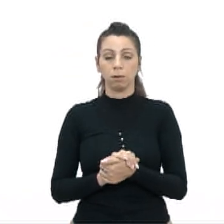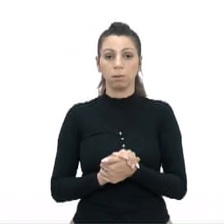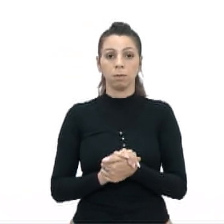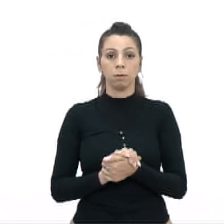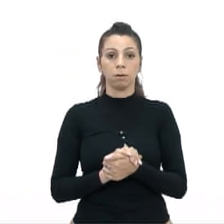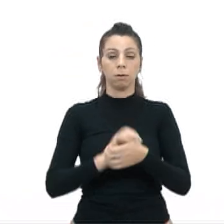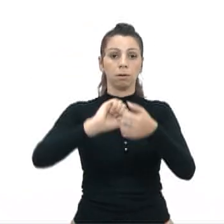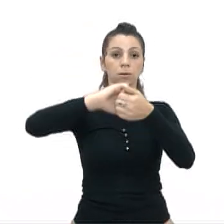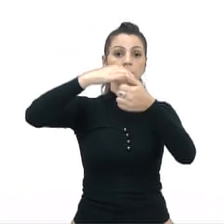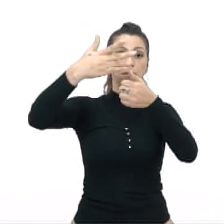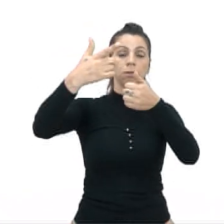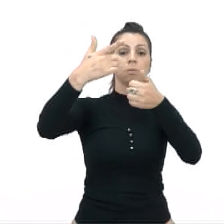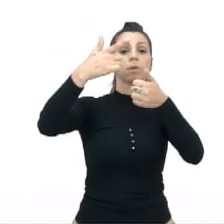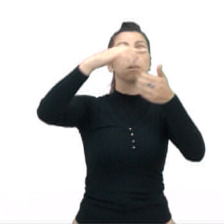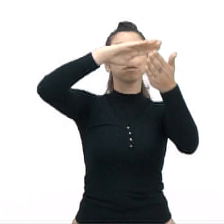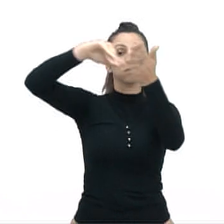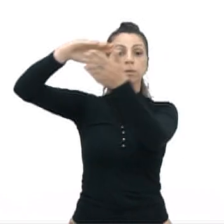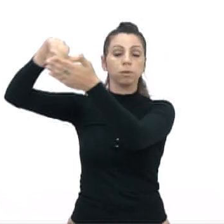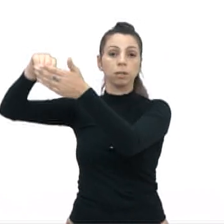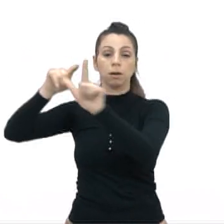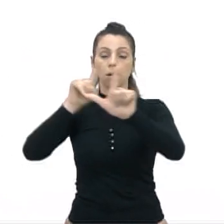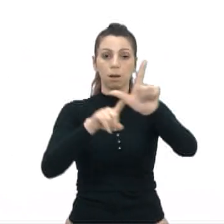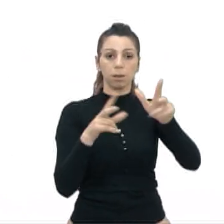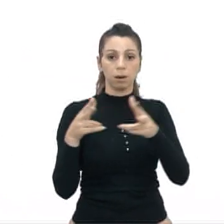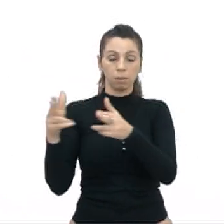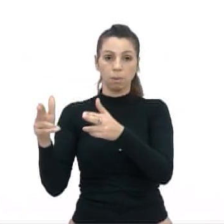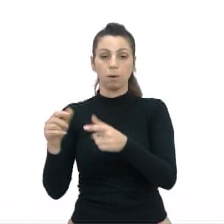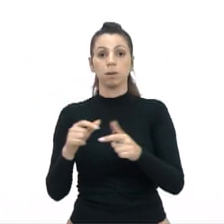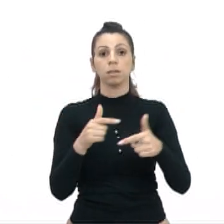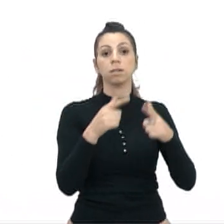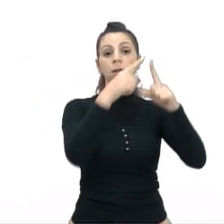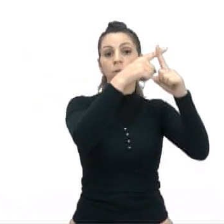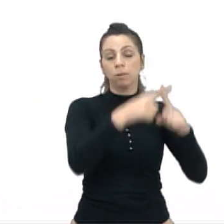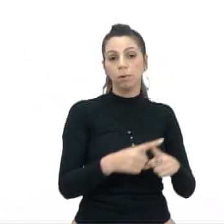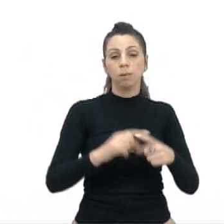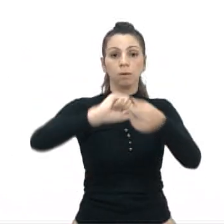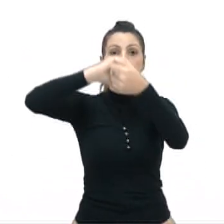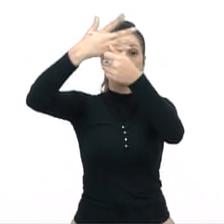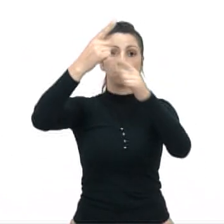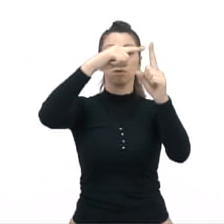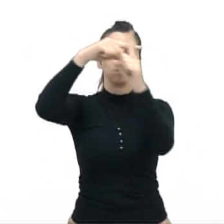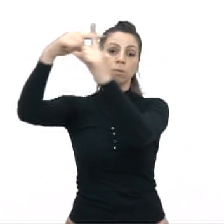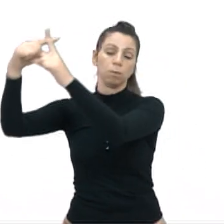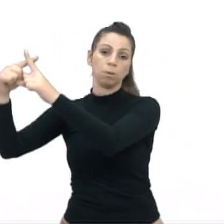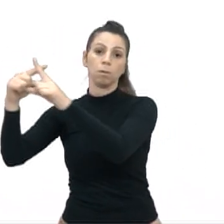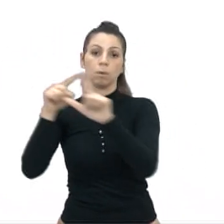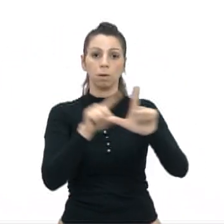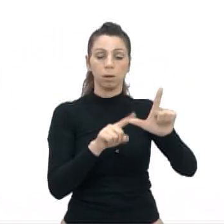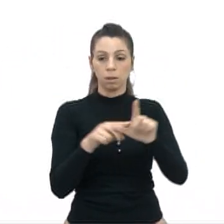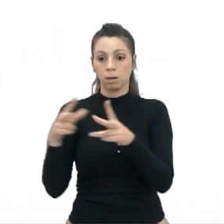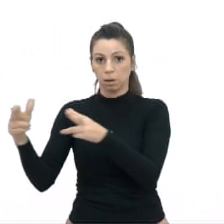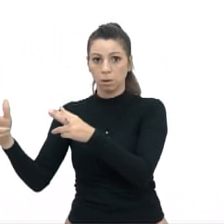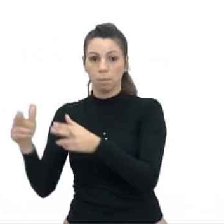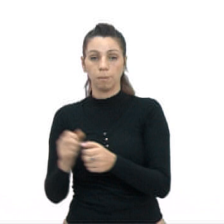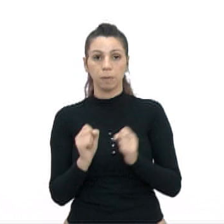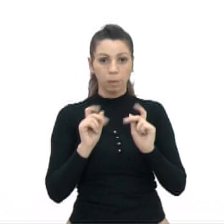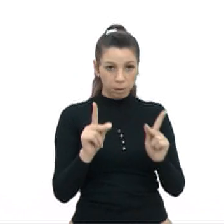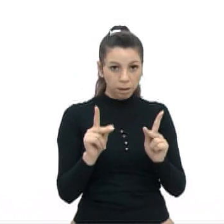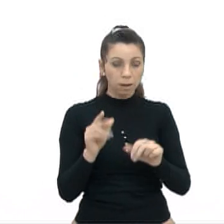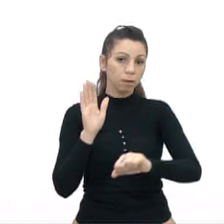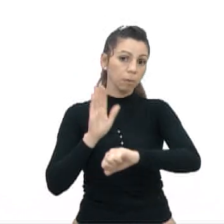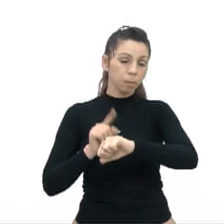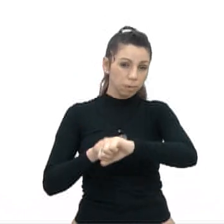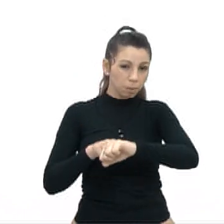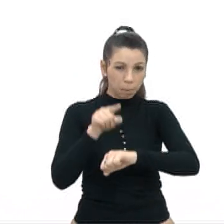subtrair os expoentes das letras iguais. E se for multiplicação, você soma os expoentes das letras iguais, faz a multiplicação direitinho. Vou te dar um tempo